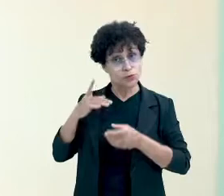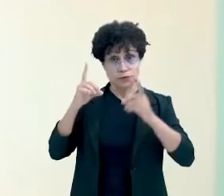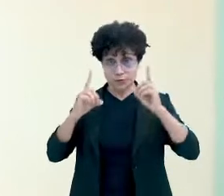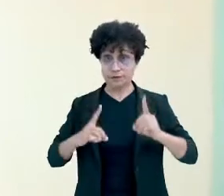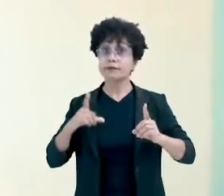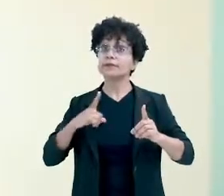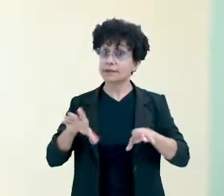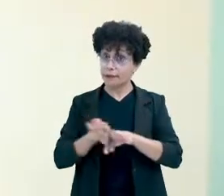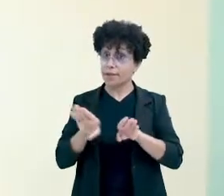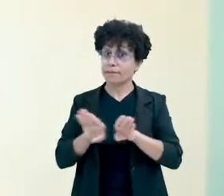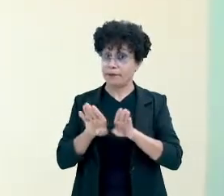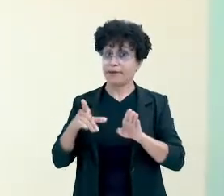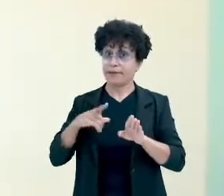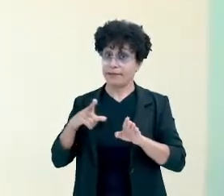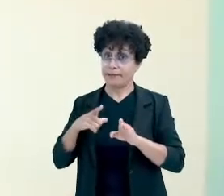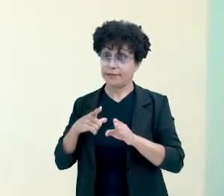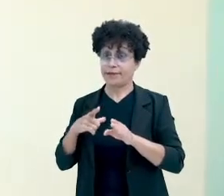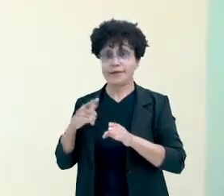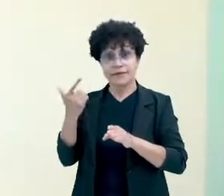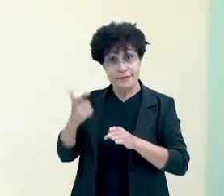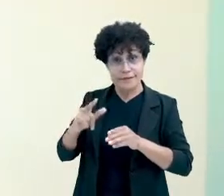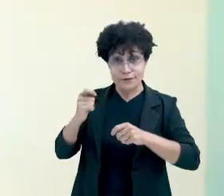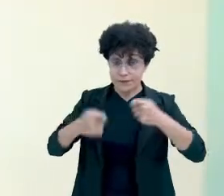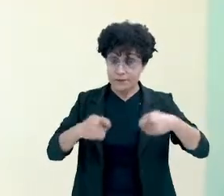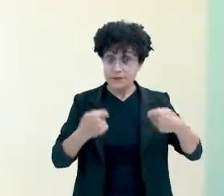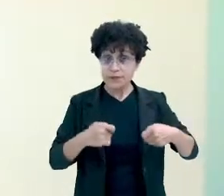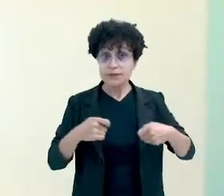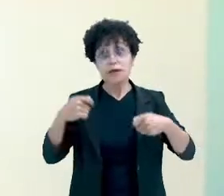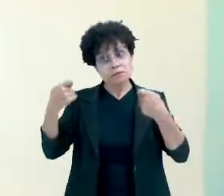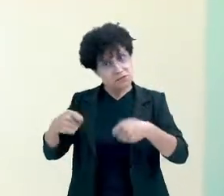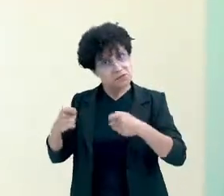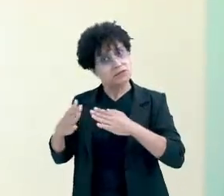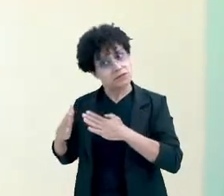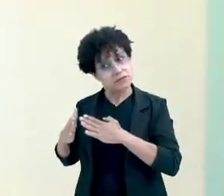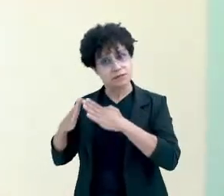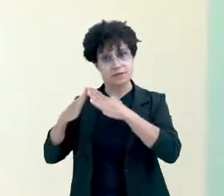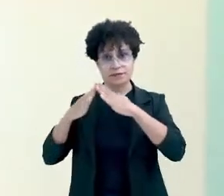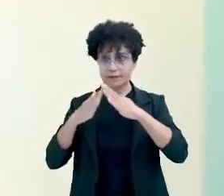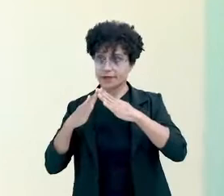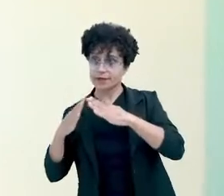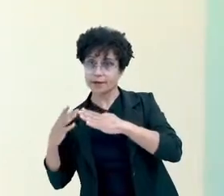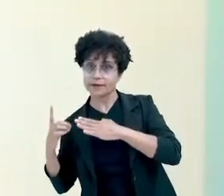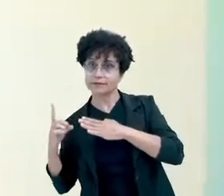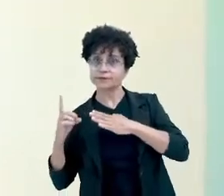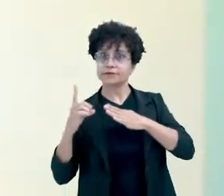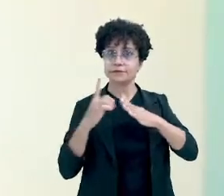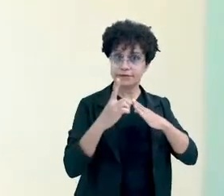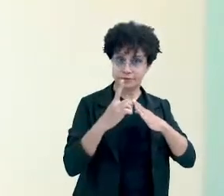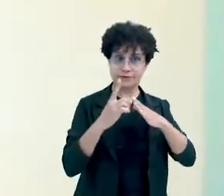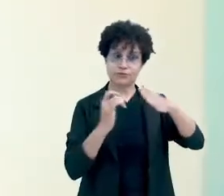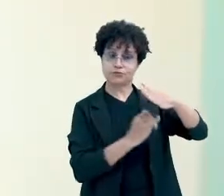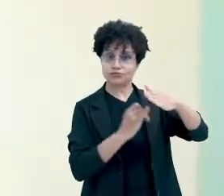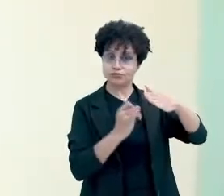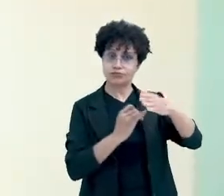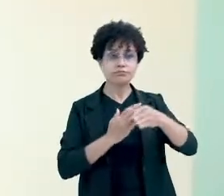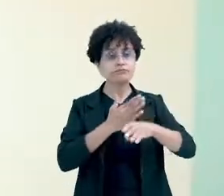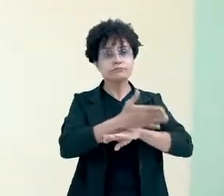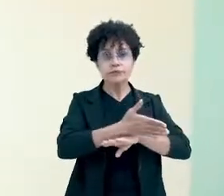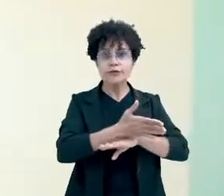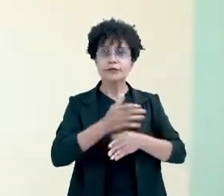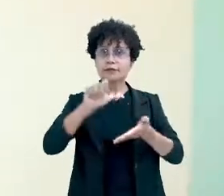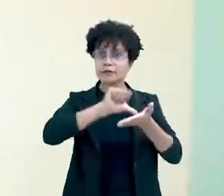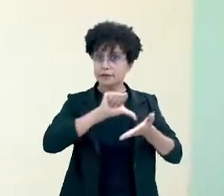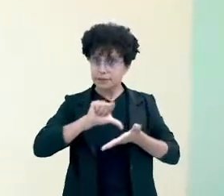com deficiência também têm suas demandas. Então, devem sair de casa, ir até as instituições,